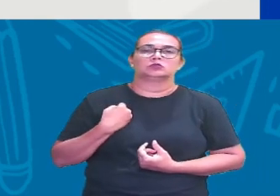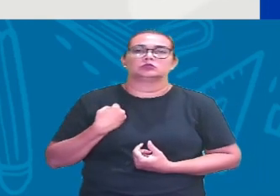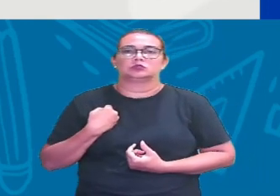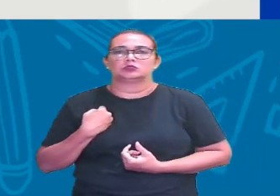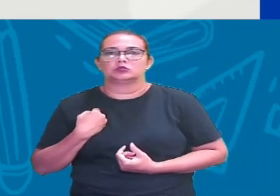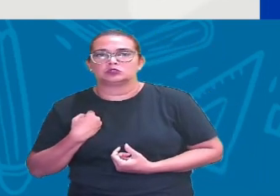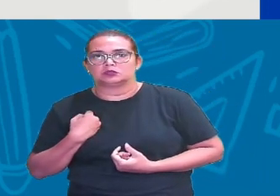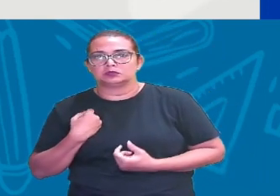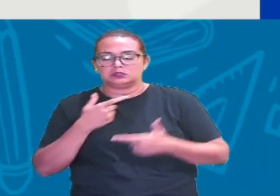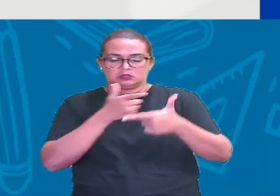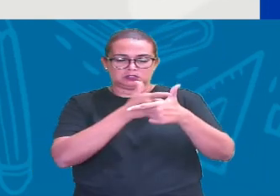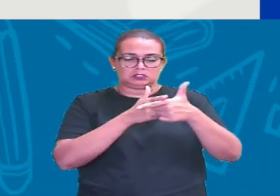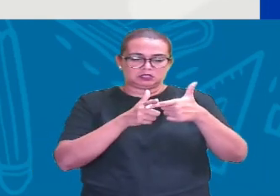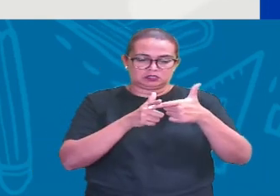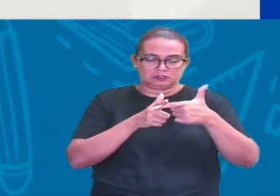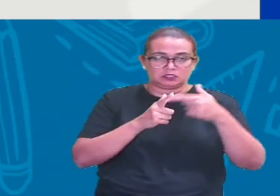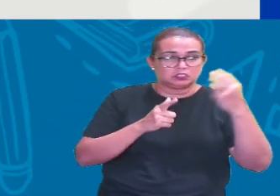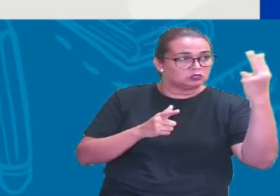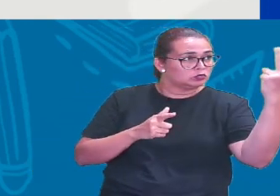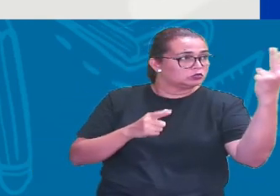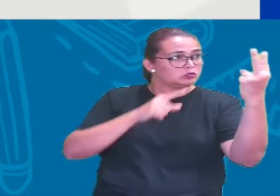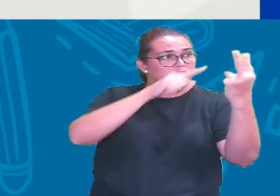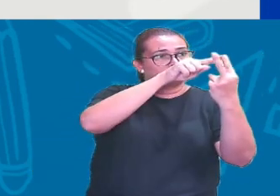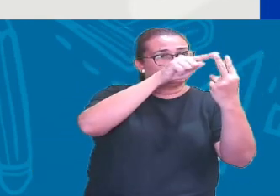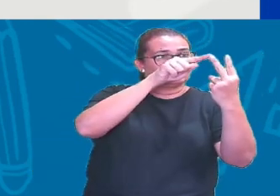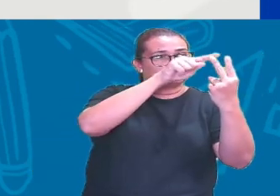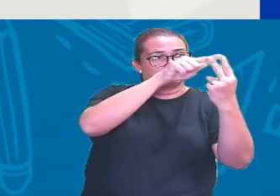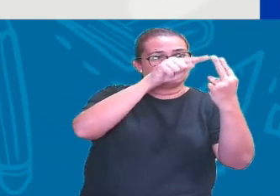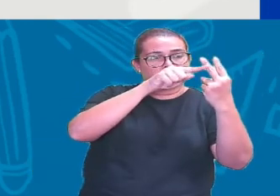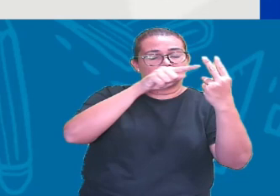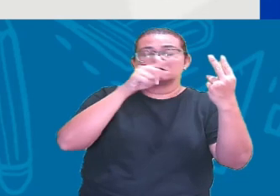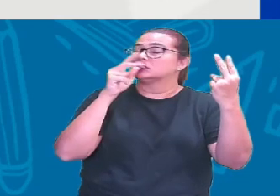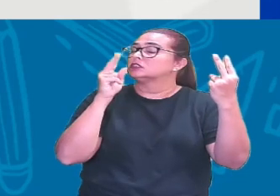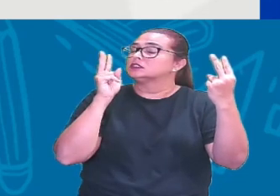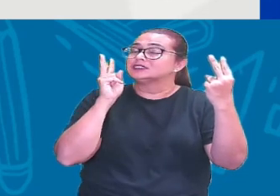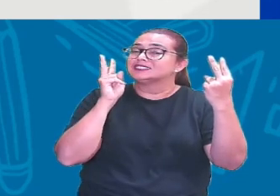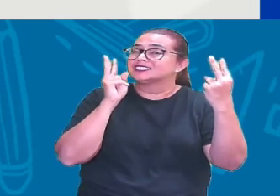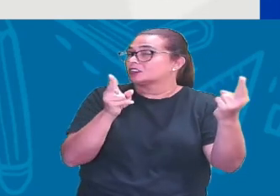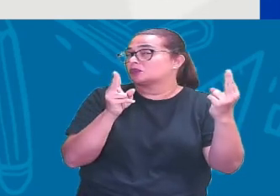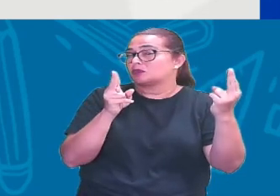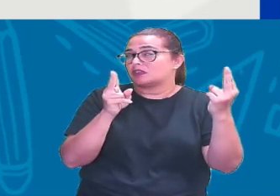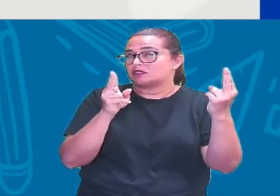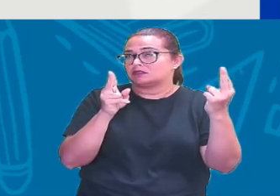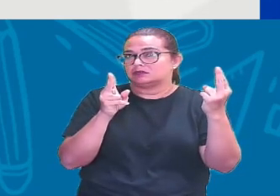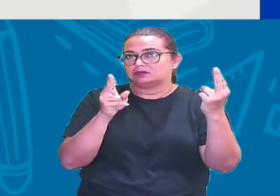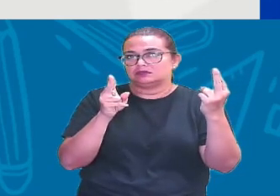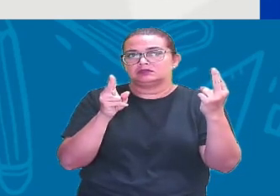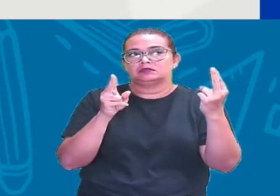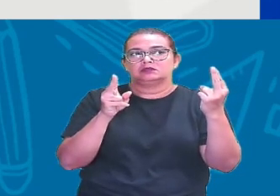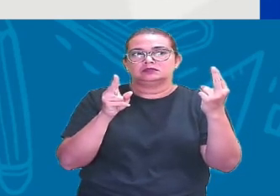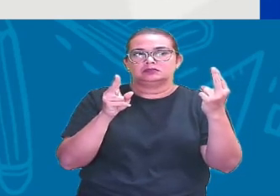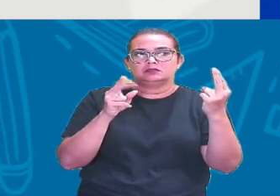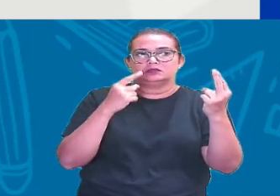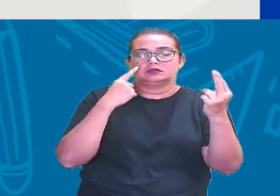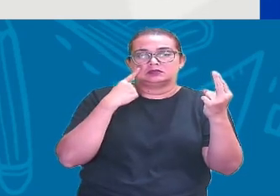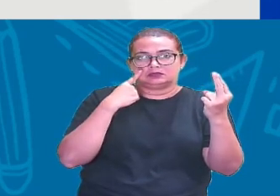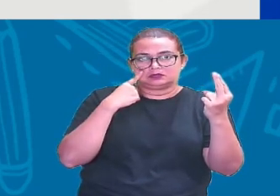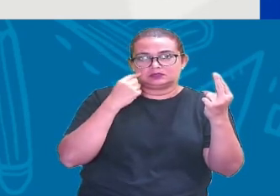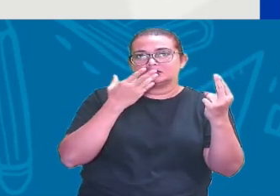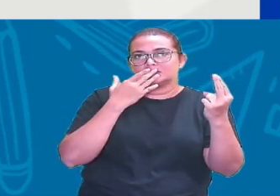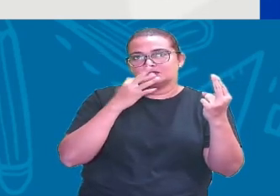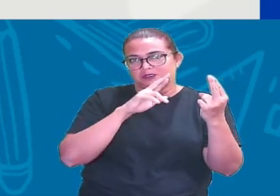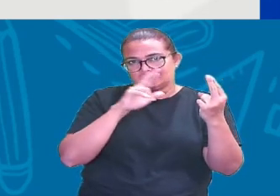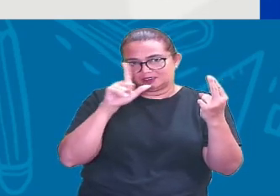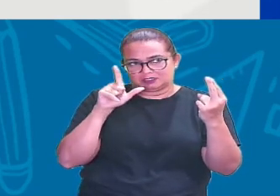que dividiram, gente? Que dividiram os dois números ao mesmo tempo? Olha aí a cozinha